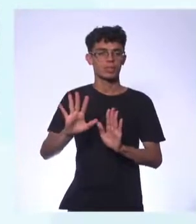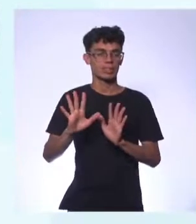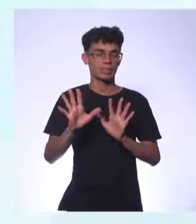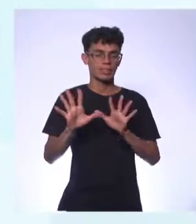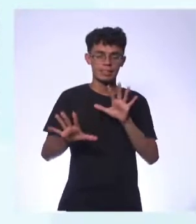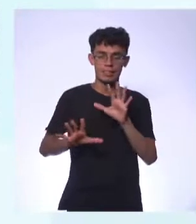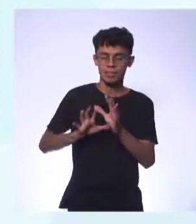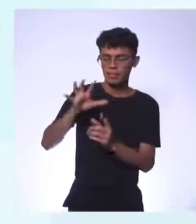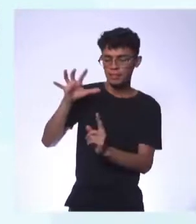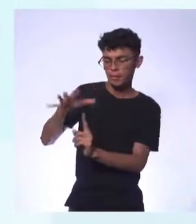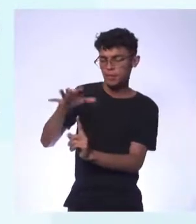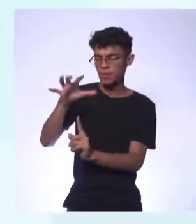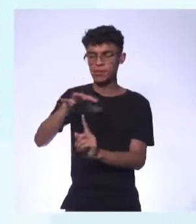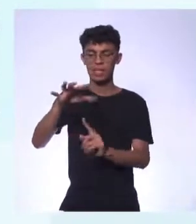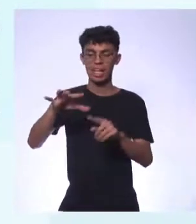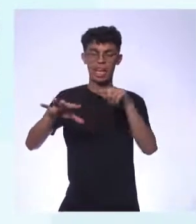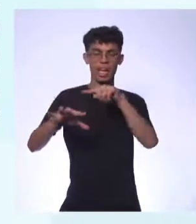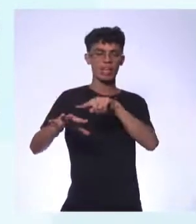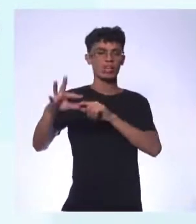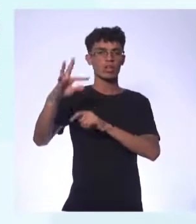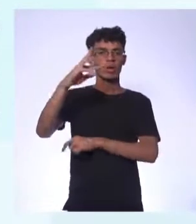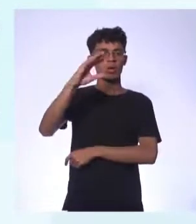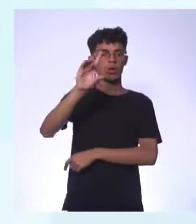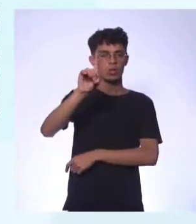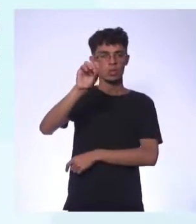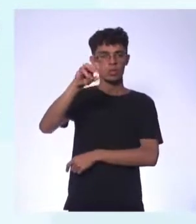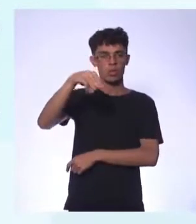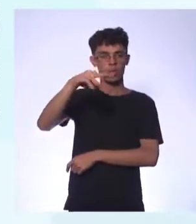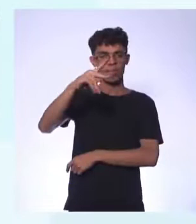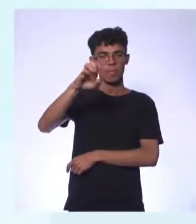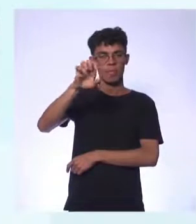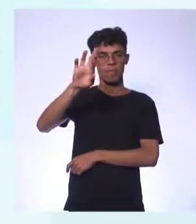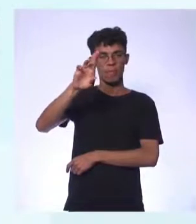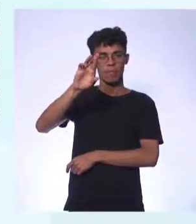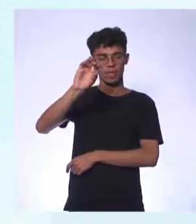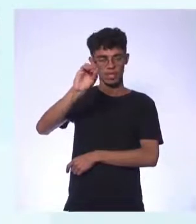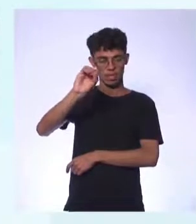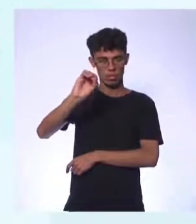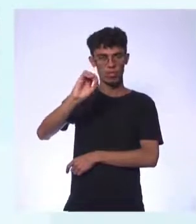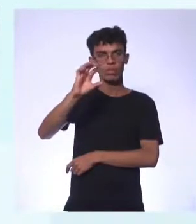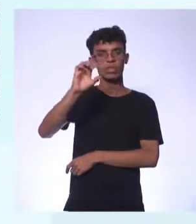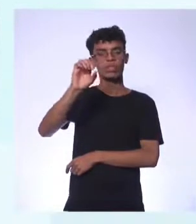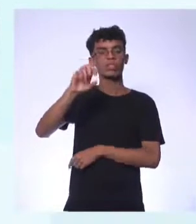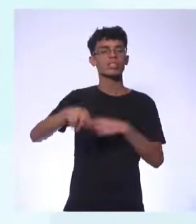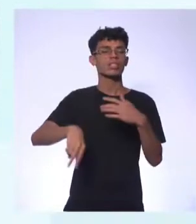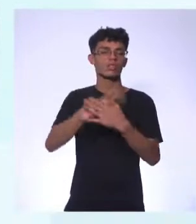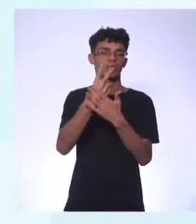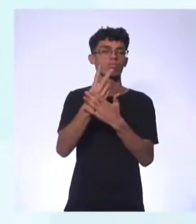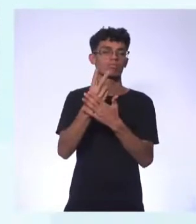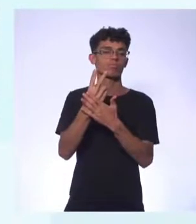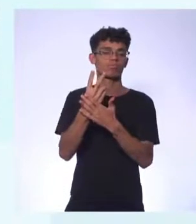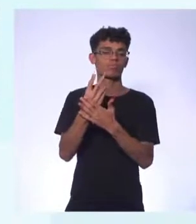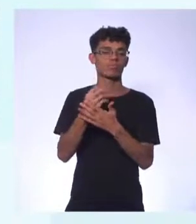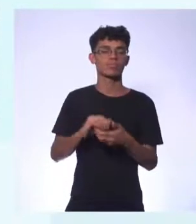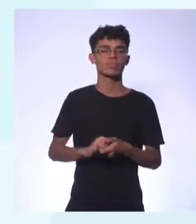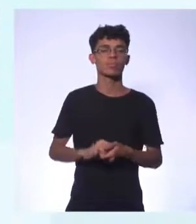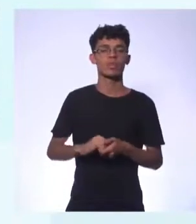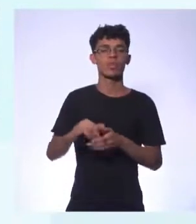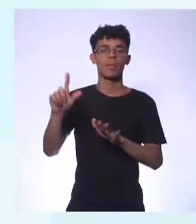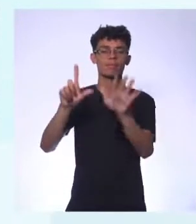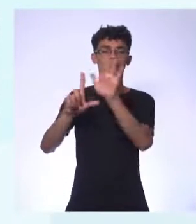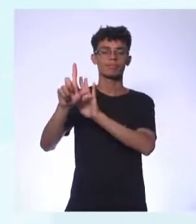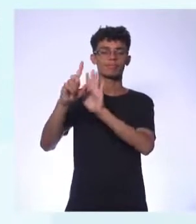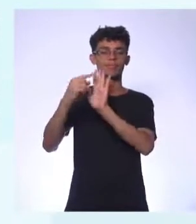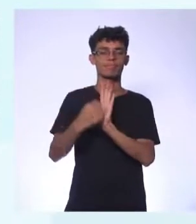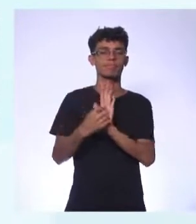Dom Pedro II, não. Pelo contrário, como vocês podem ver nessa imagem aí, ele colocou o Dom